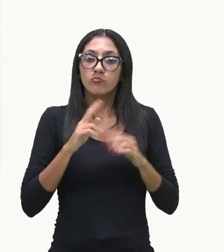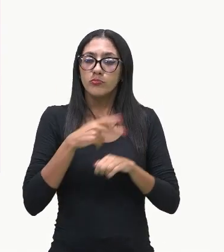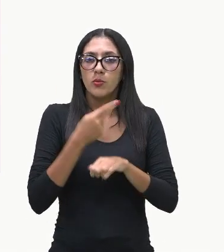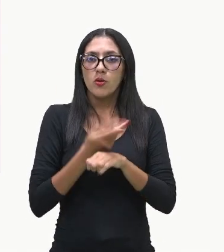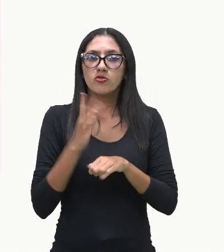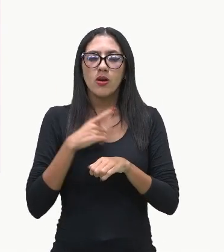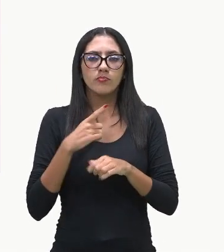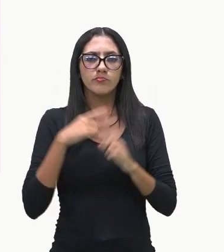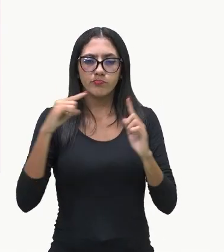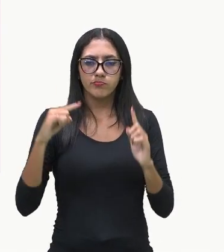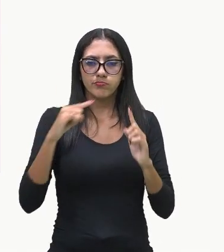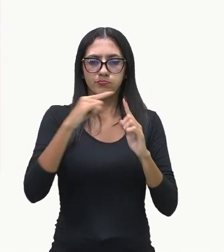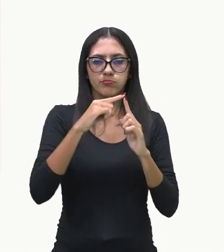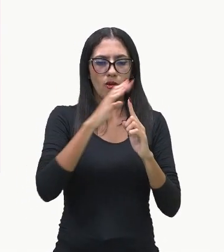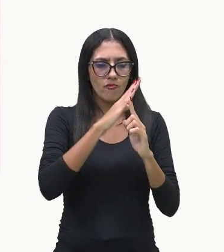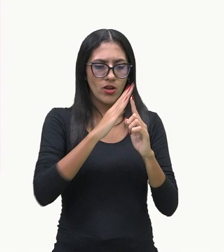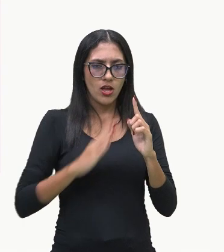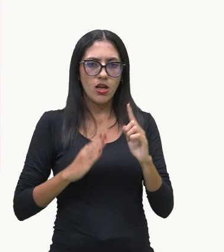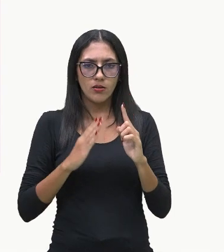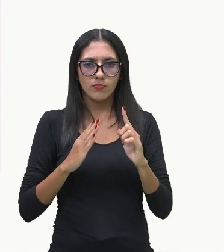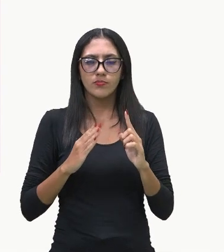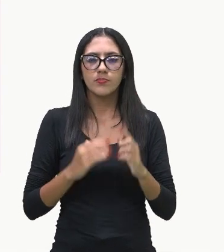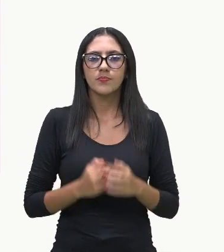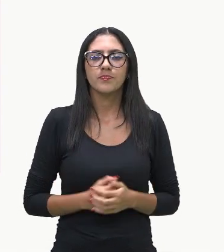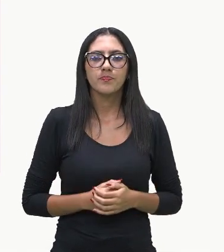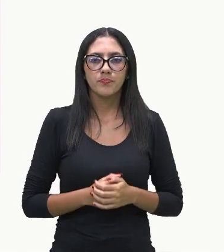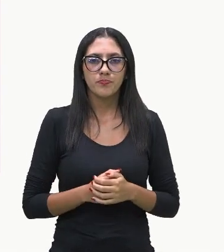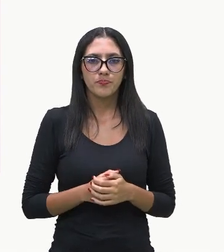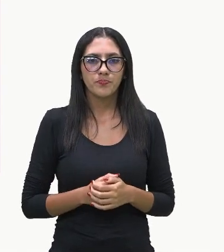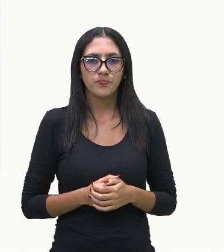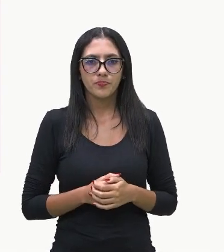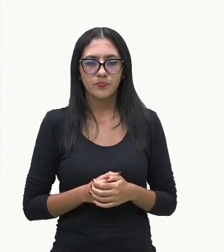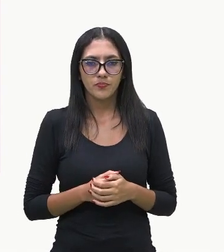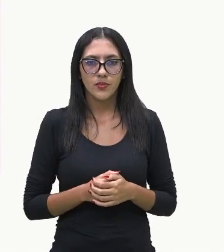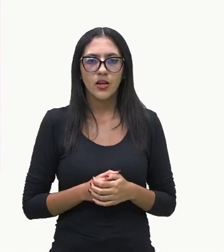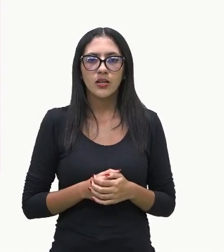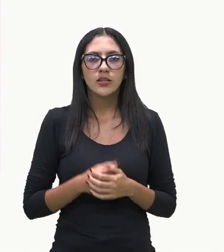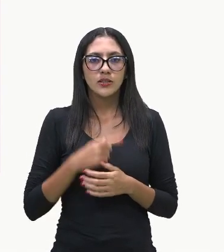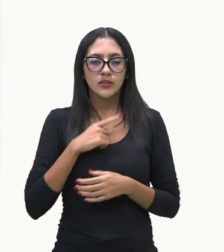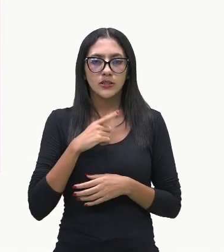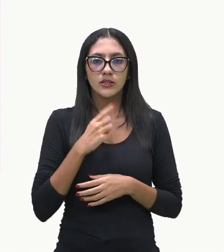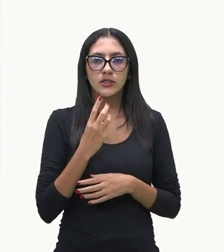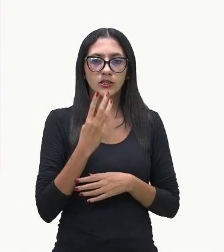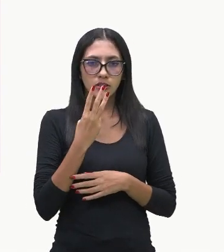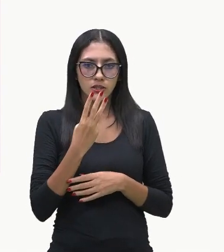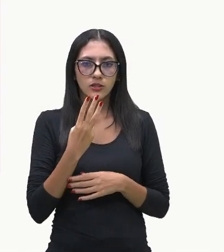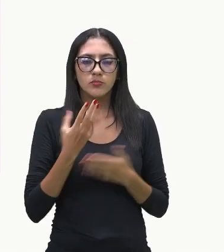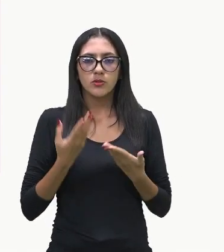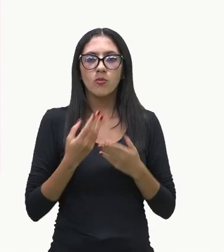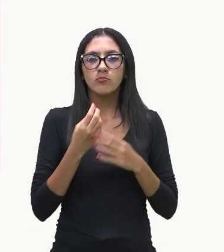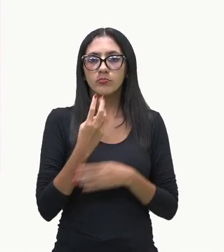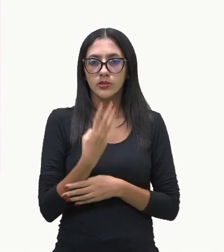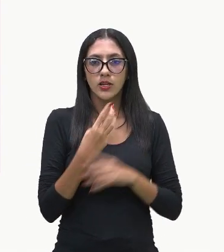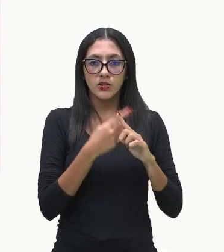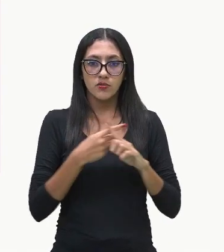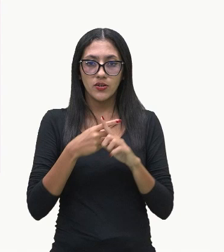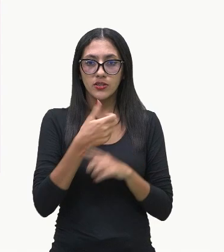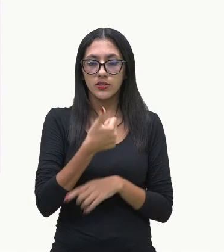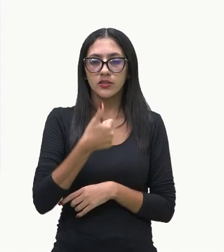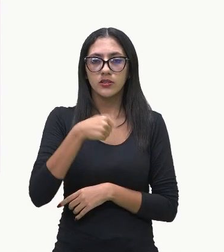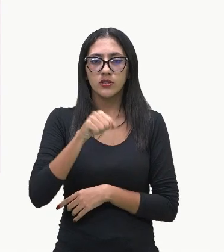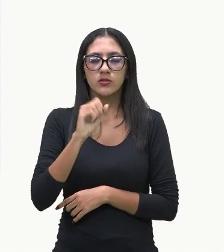3 triângulos. A soma dos ângulos internos de cada triângulo é 180.